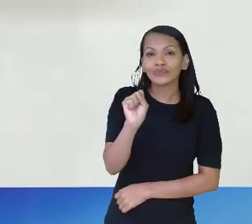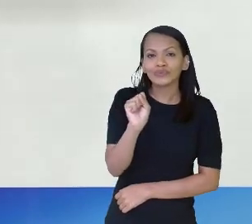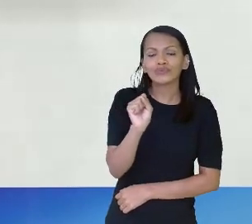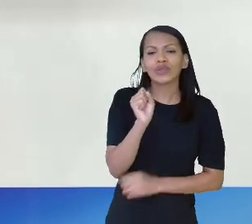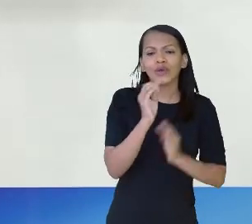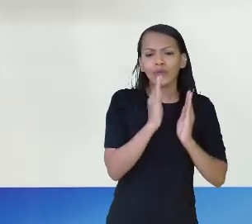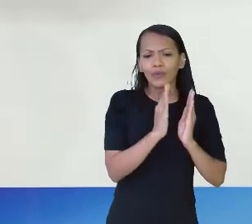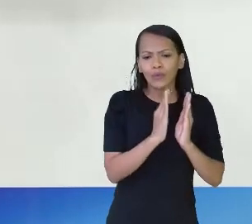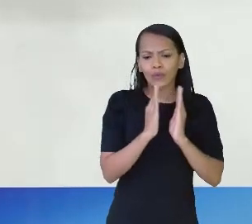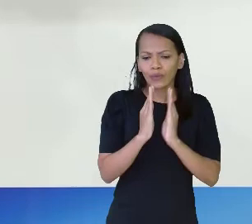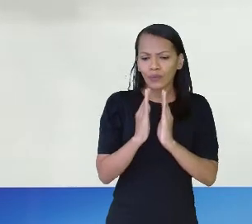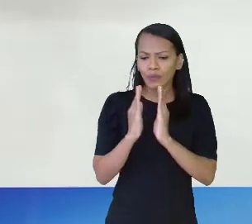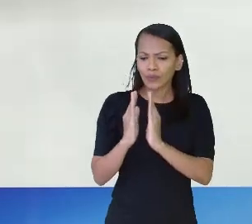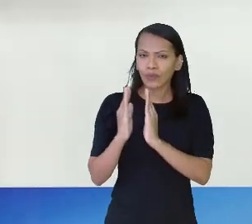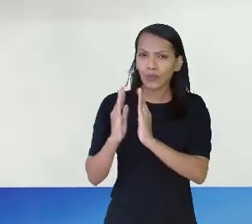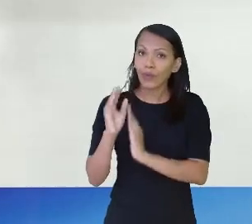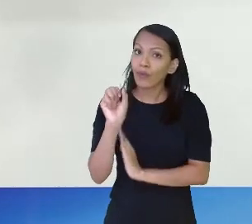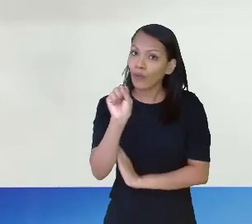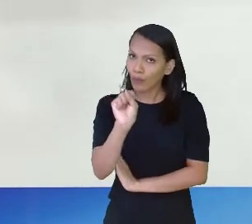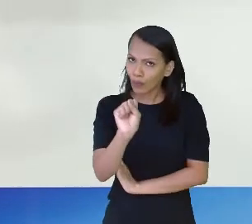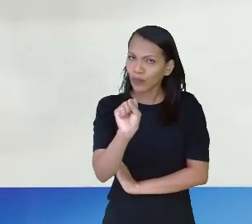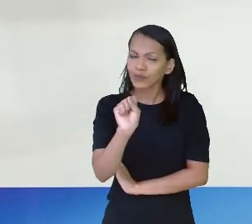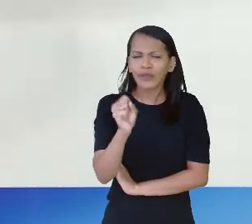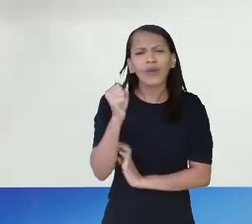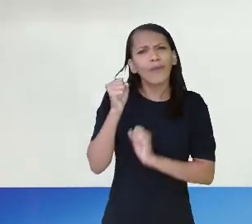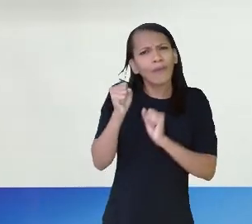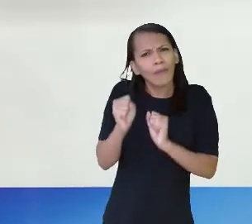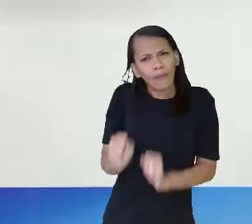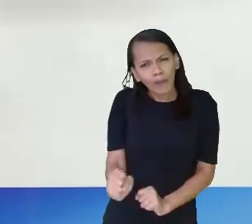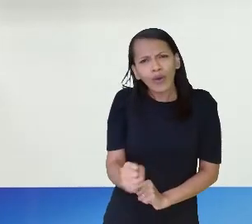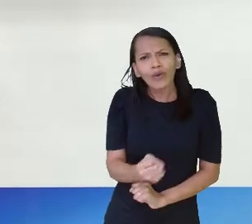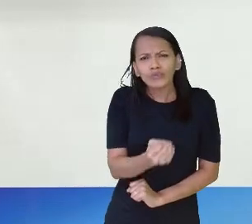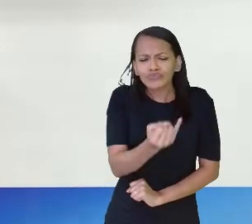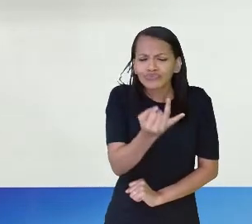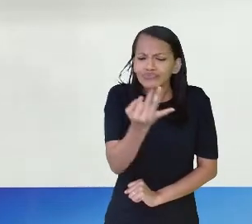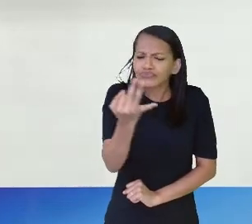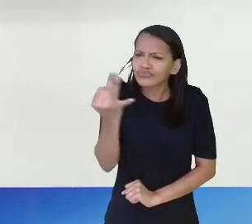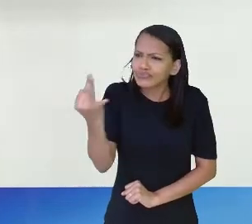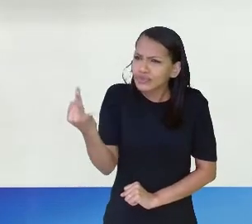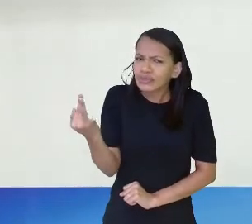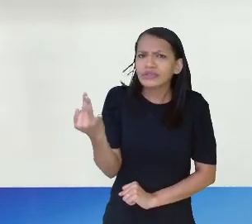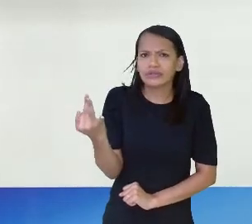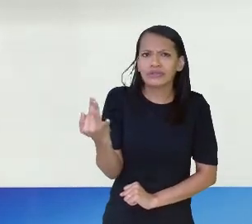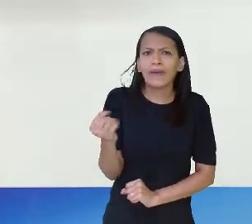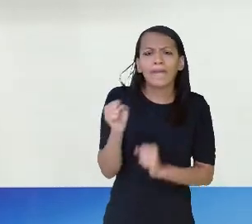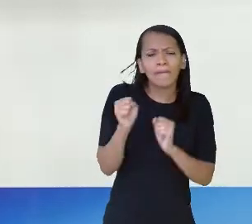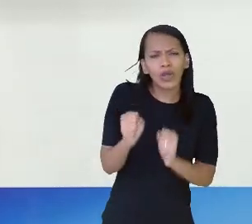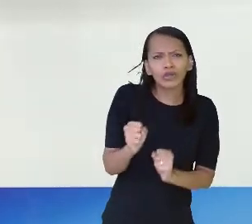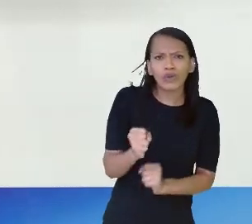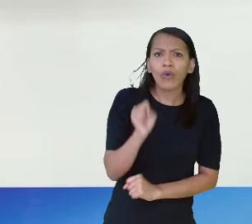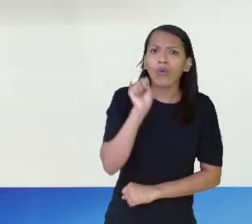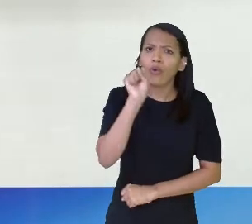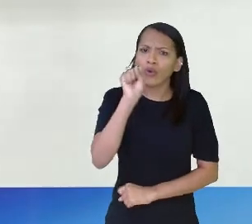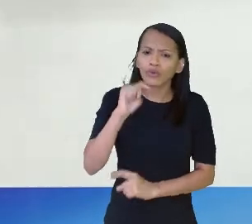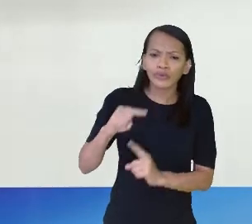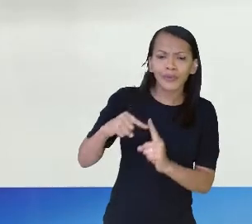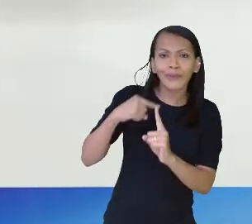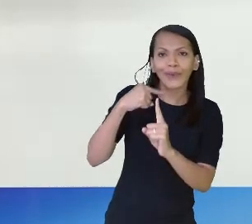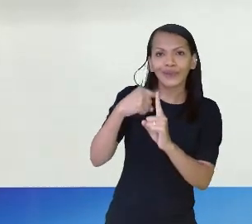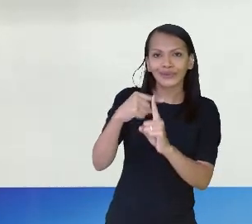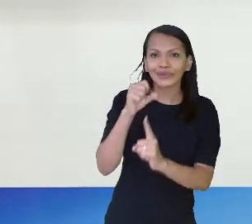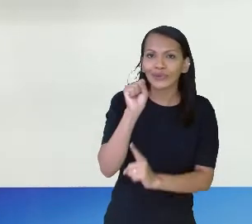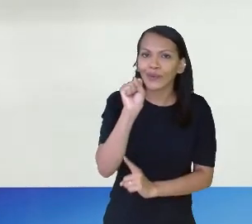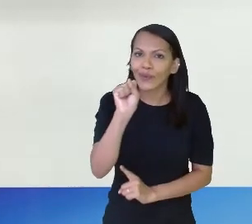cada linha dessa, 8. Eu posso ir contando. 8 mais 8 mais 8 mais 8. Isso